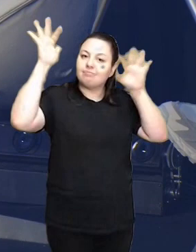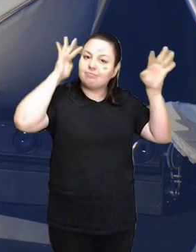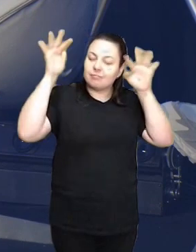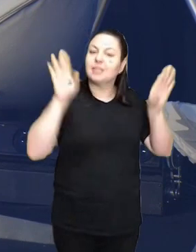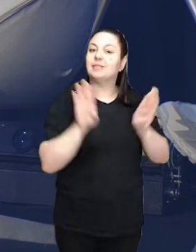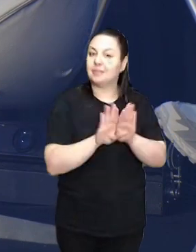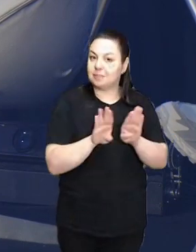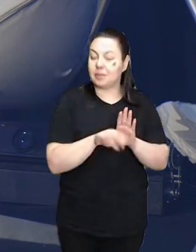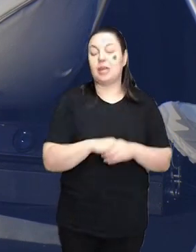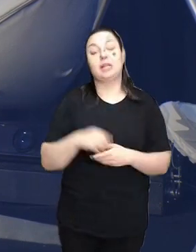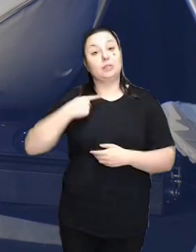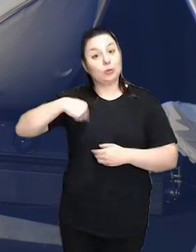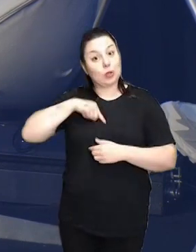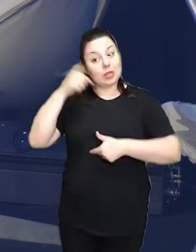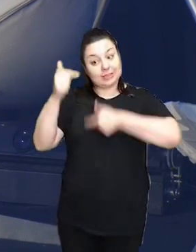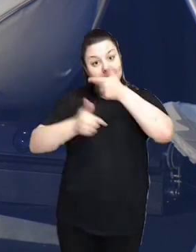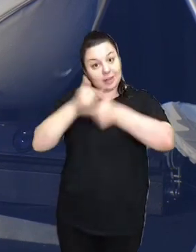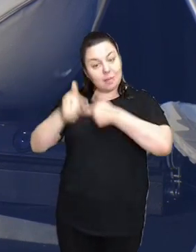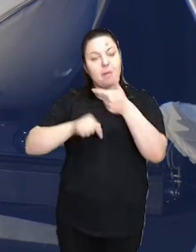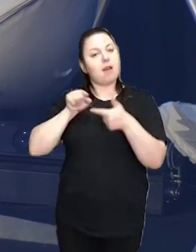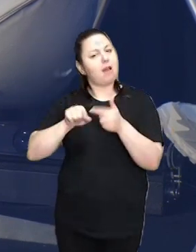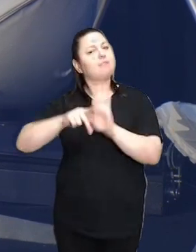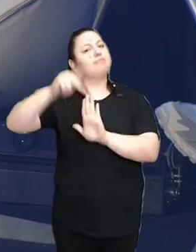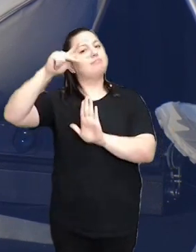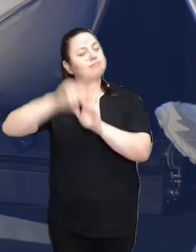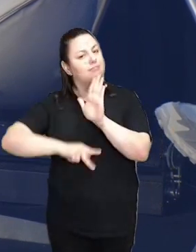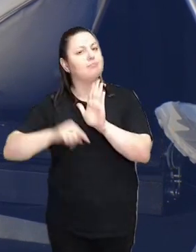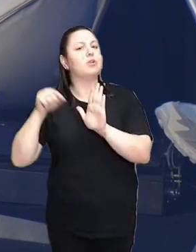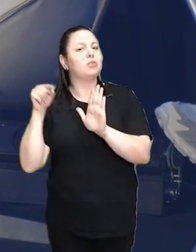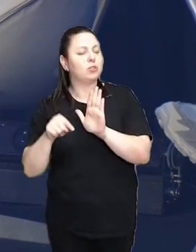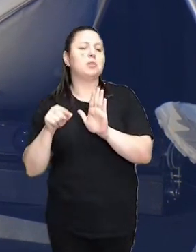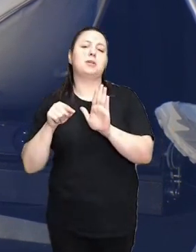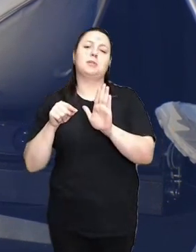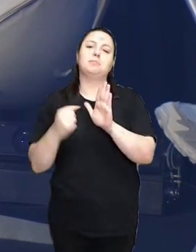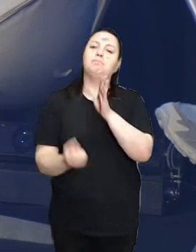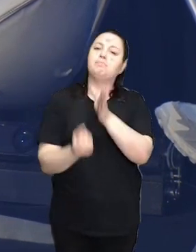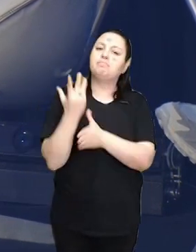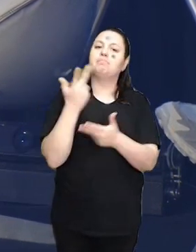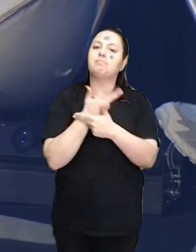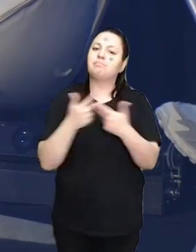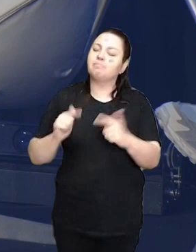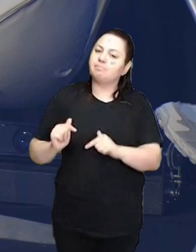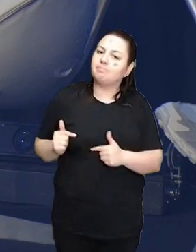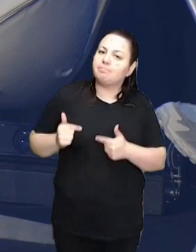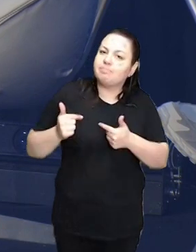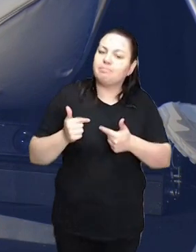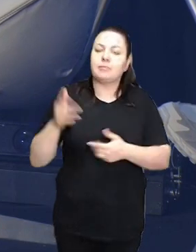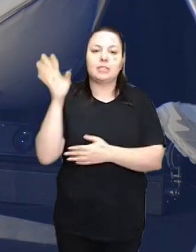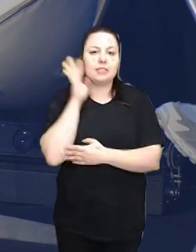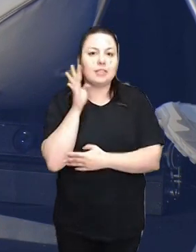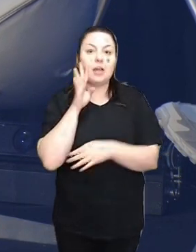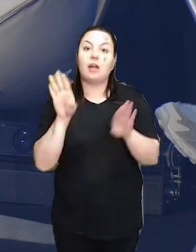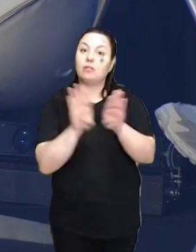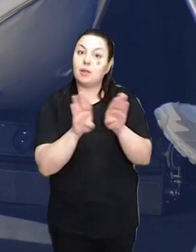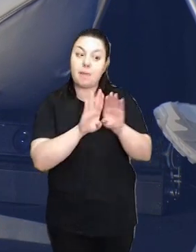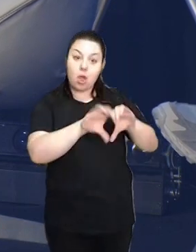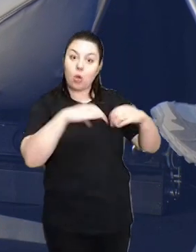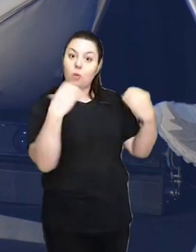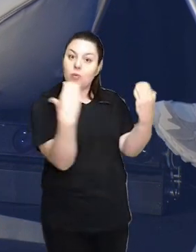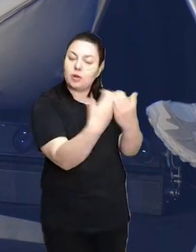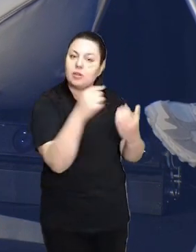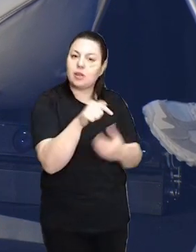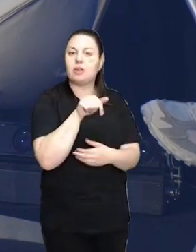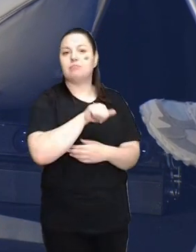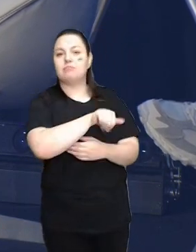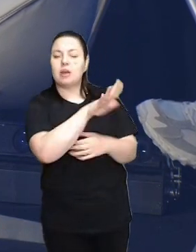pouco nessa temática, desenvolvendo ações afirmativas, trabalhando com comunidades carentes, levando um pouco para as crianças e